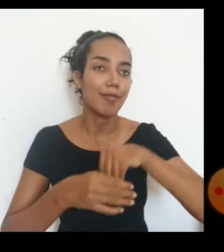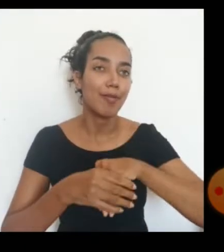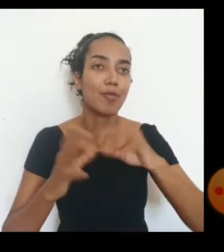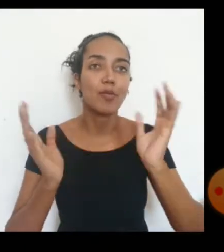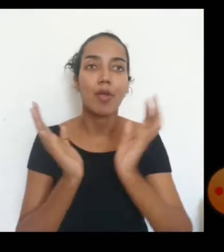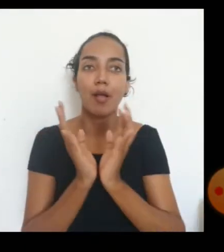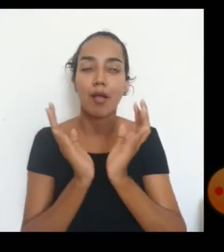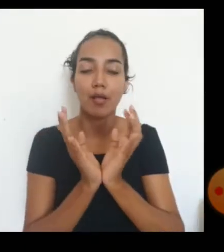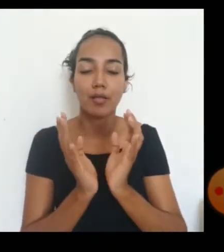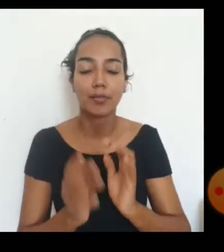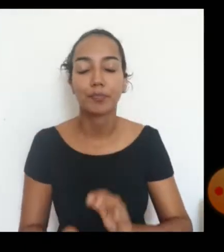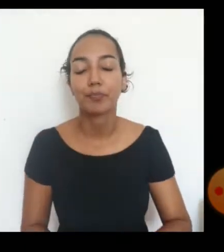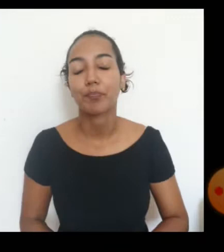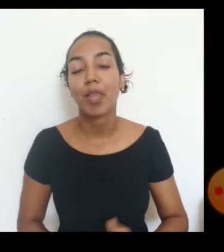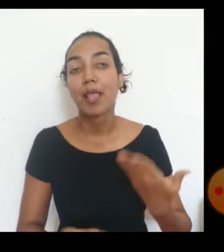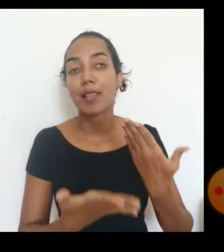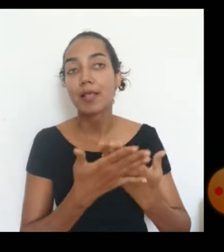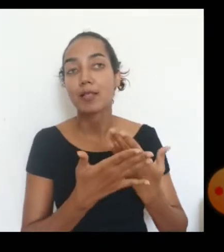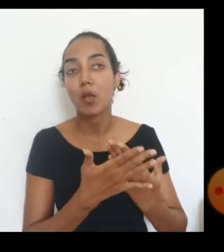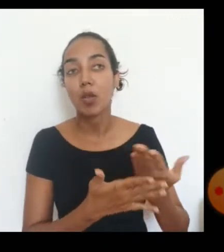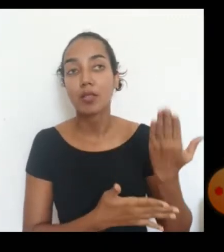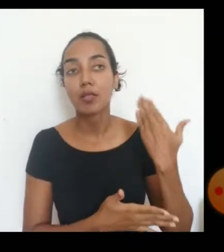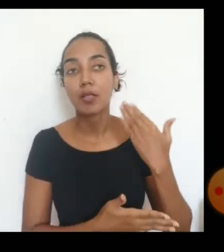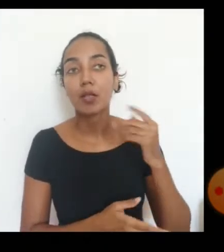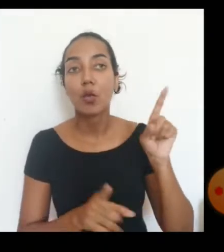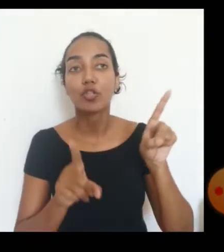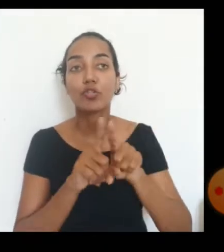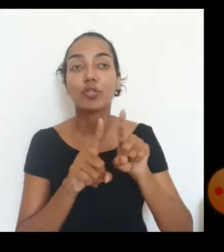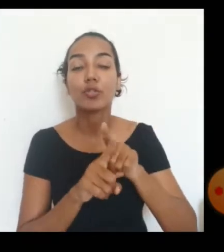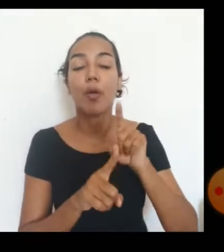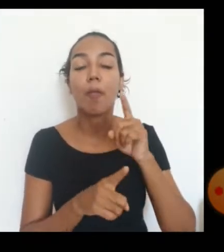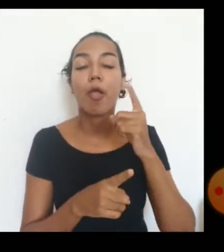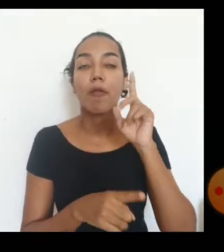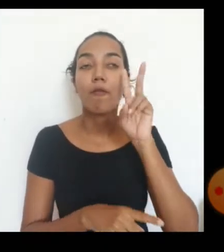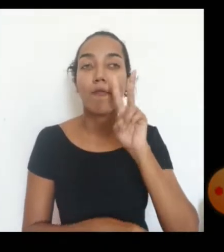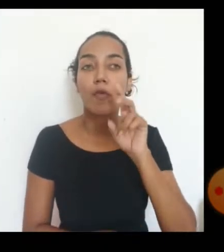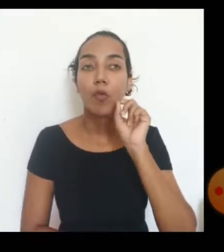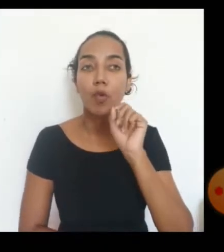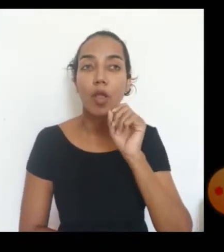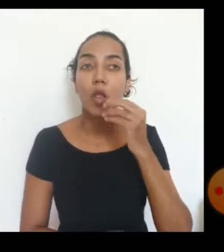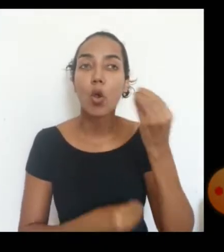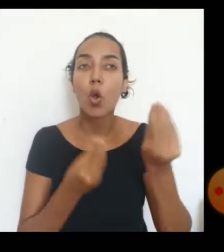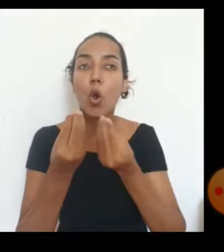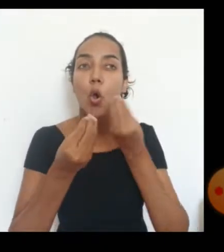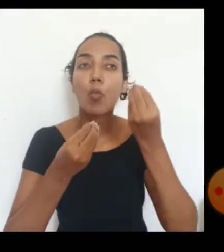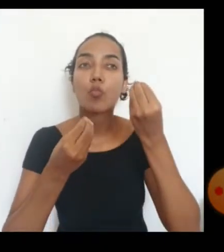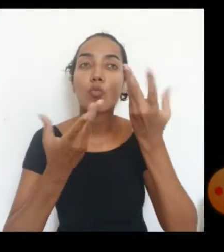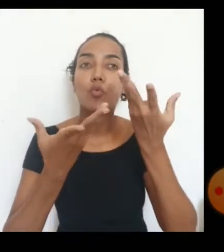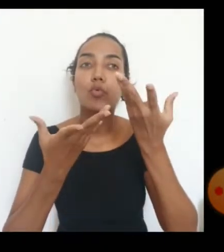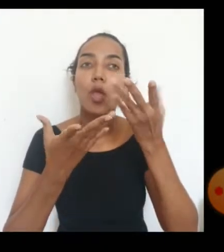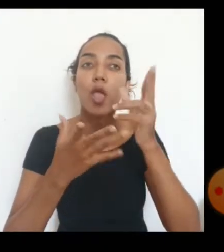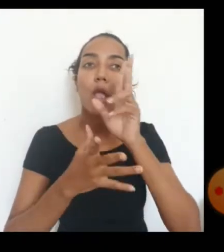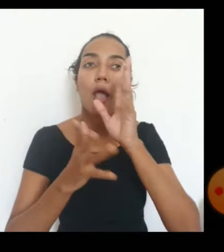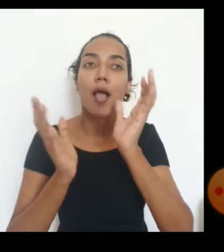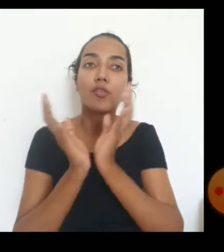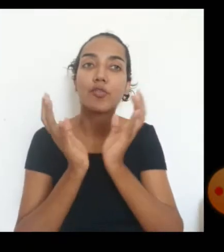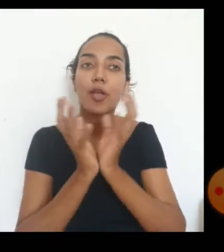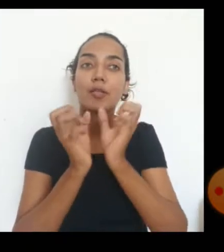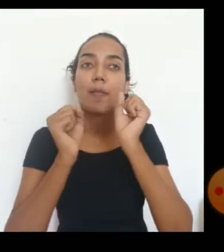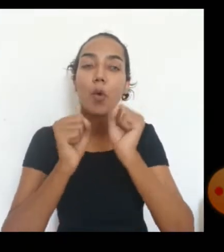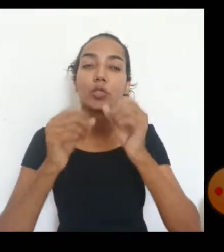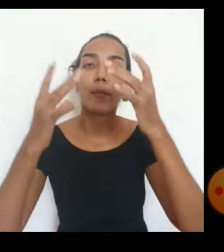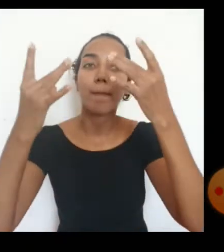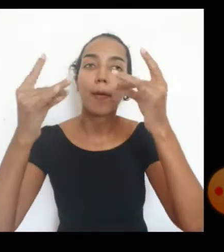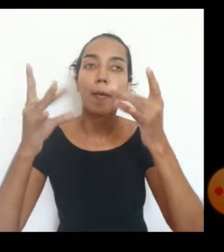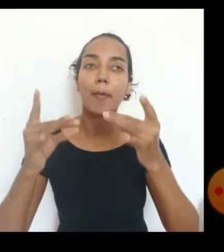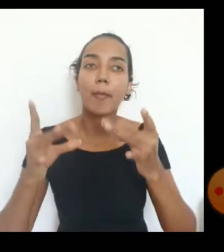aulas, nós também vimos como essas classes podem ser especificadas usando a linguagem Java. Então, no exemplo dessa